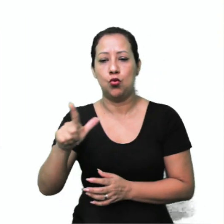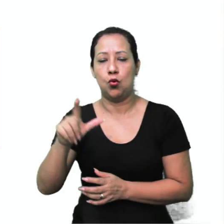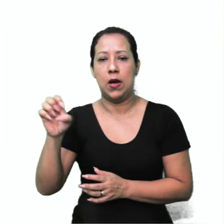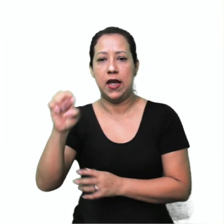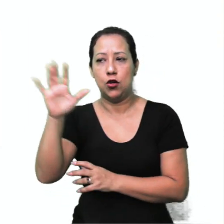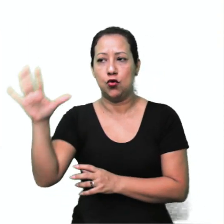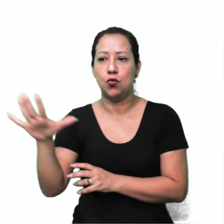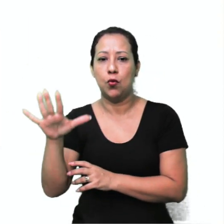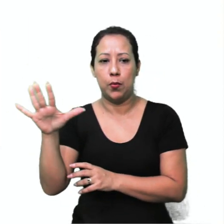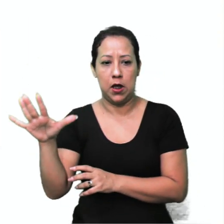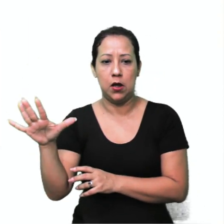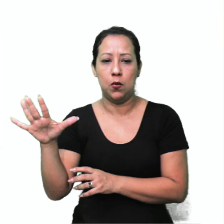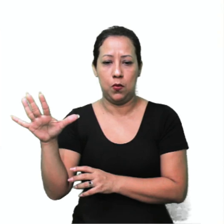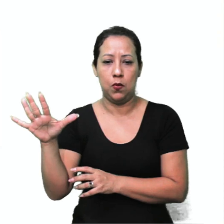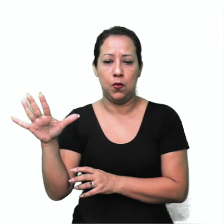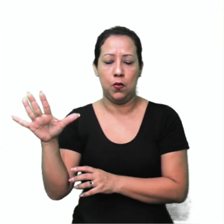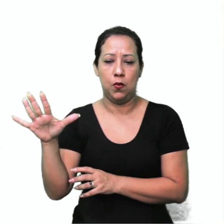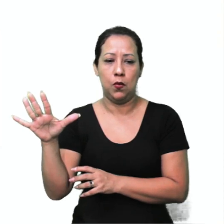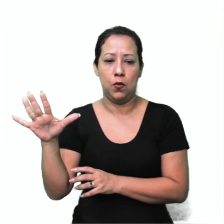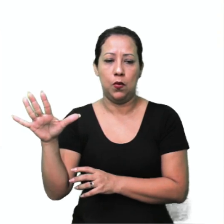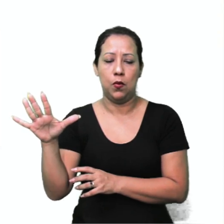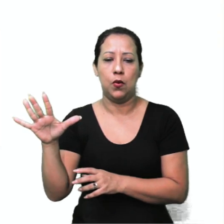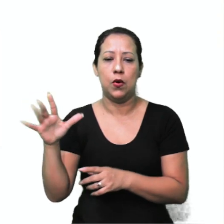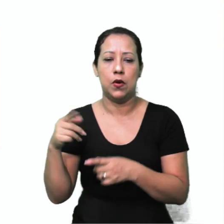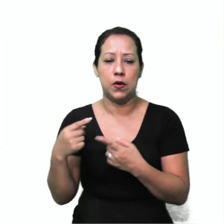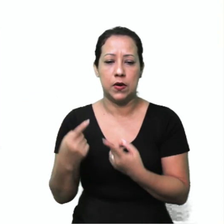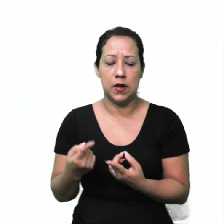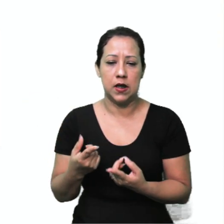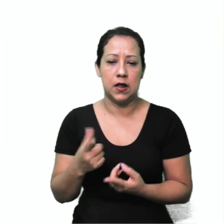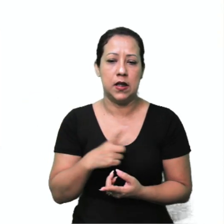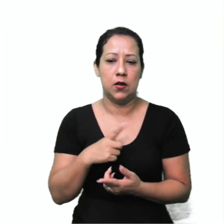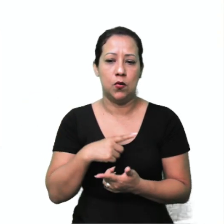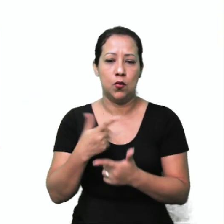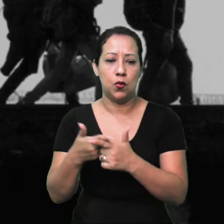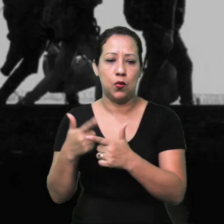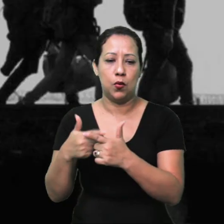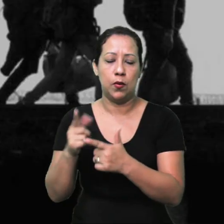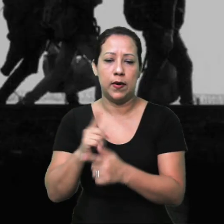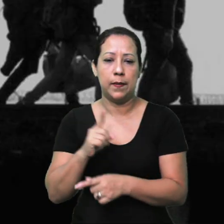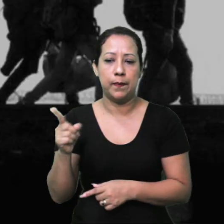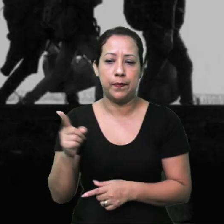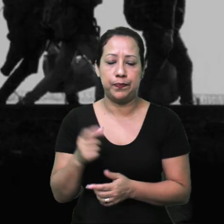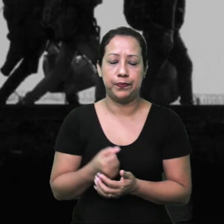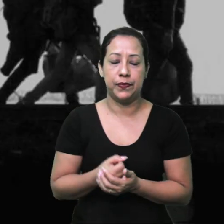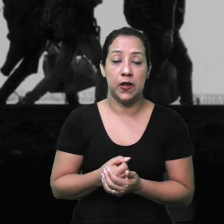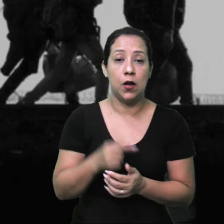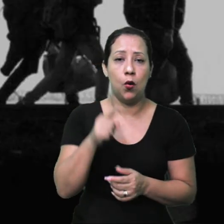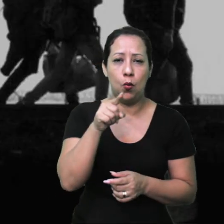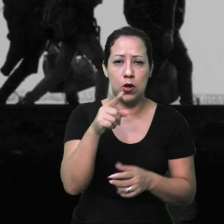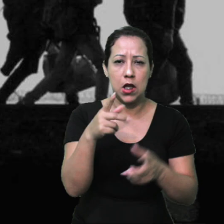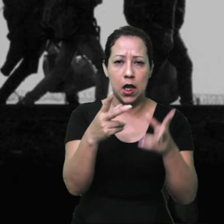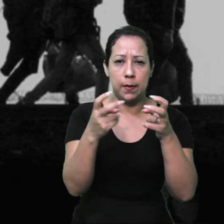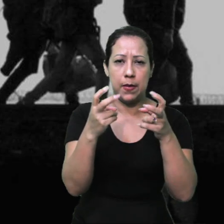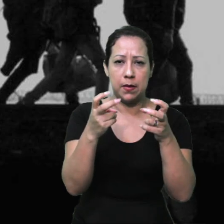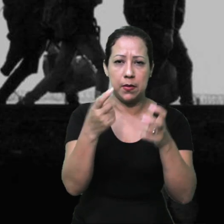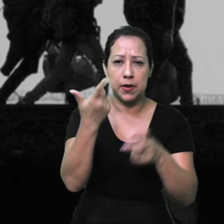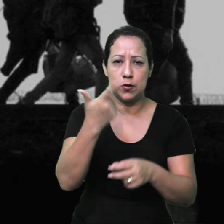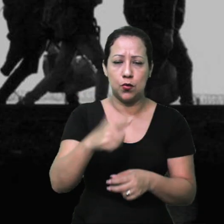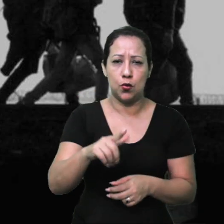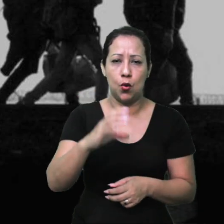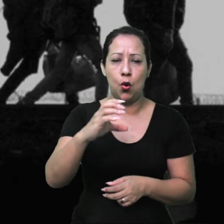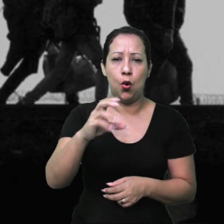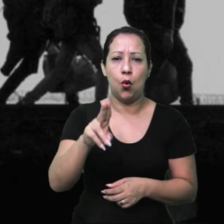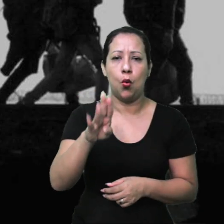anos 80, com reflexo imediato na economia cubana. Portanto, você já está percebendo novamente que os